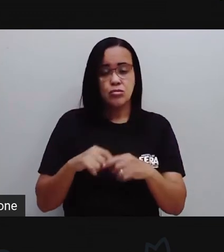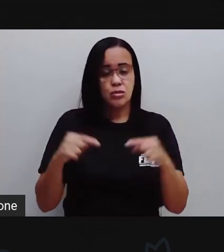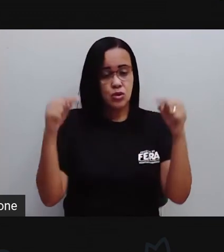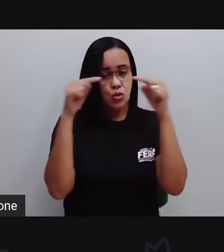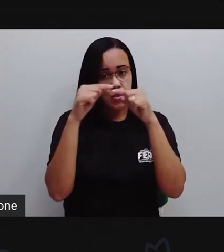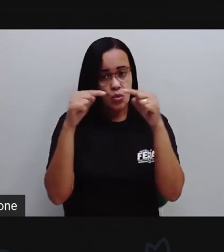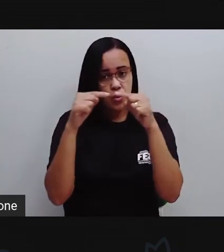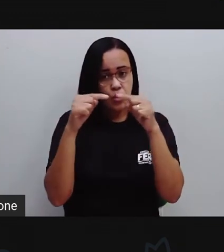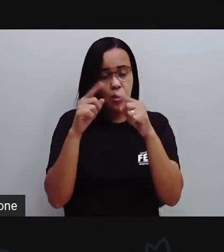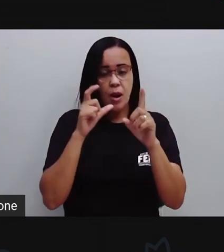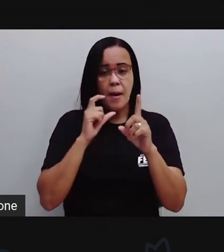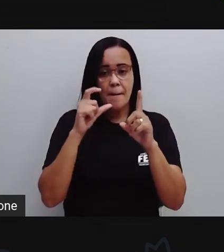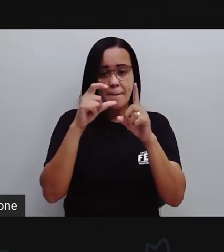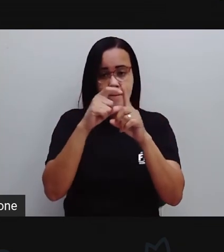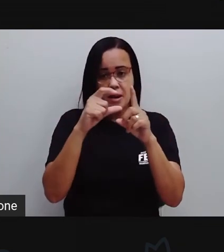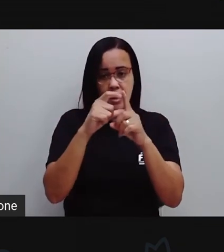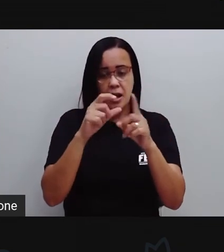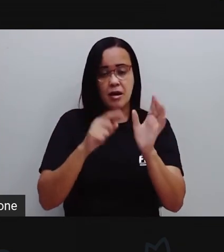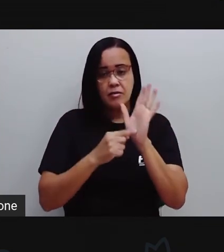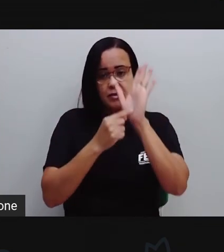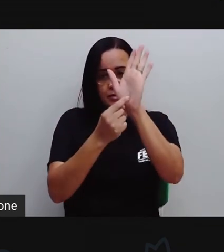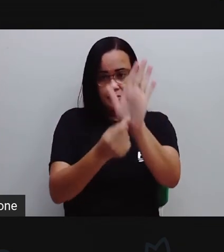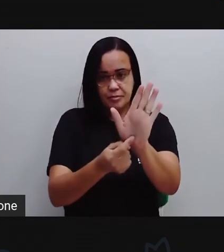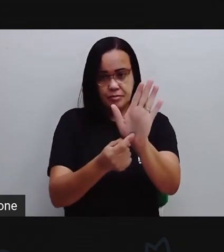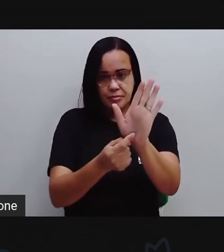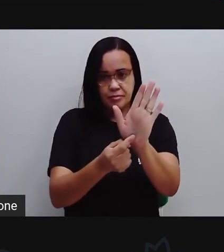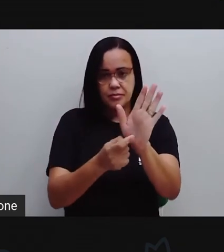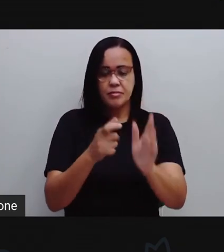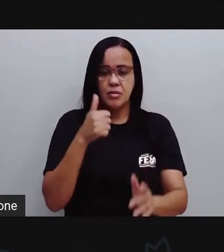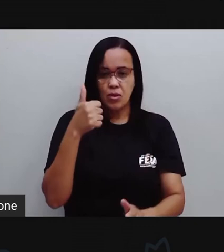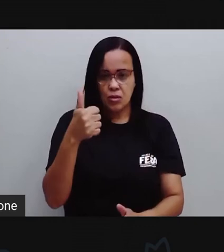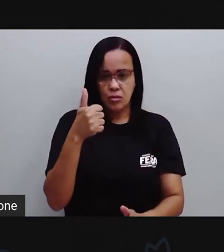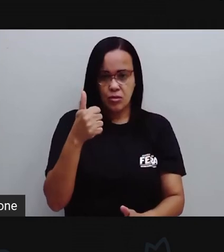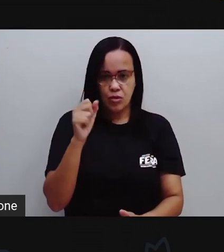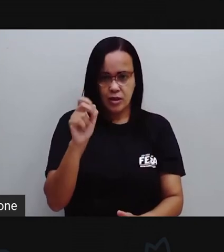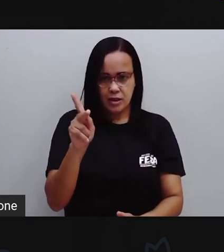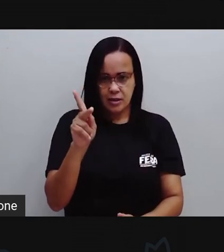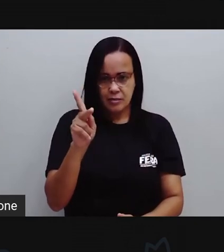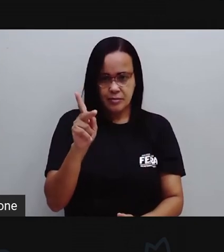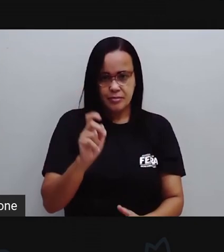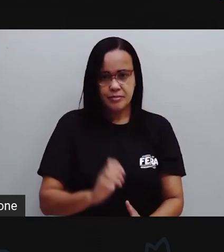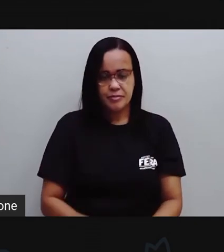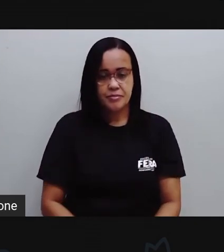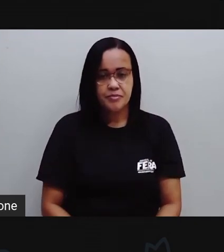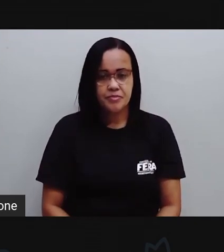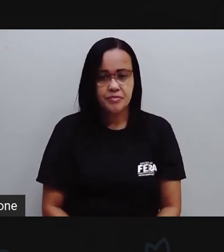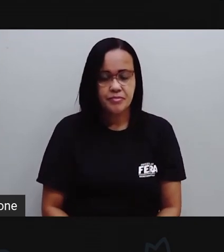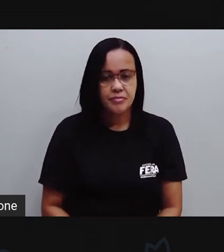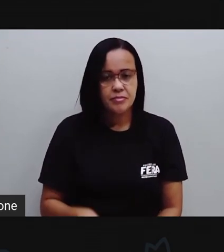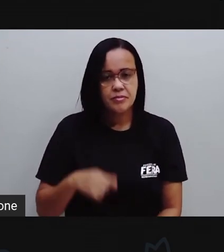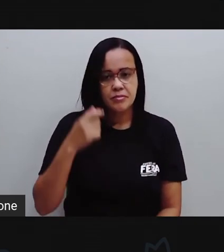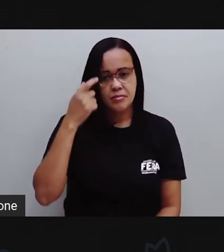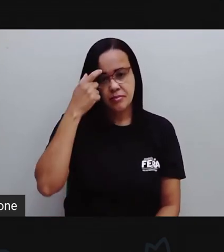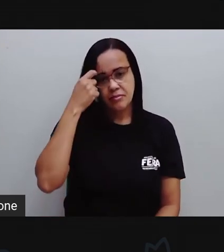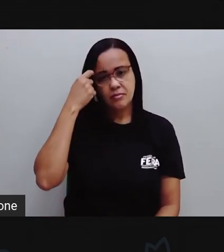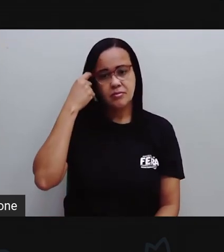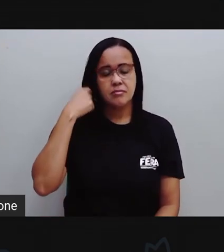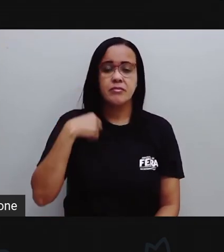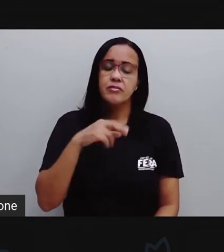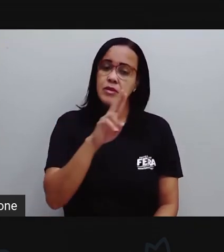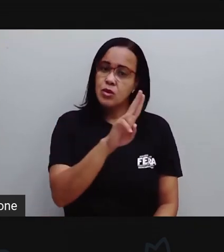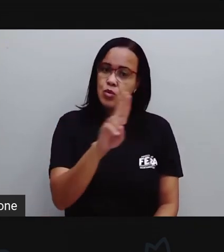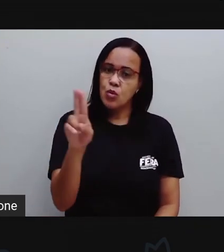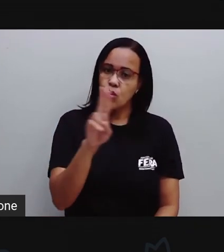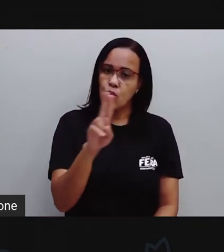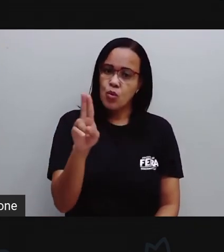na na palavra que é para mostrou a joia Vamos lá então tem o nome escrito